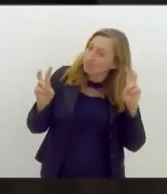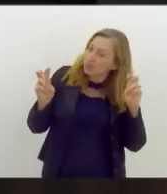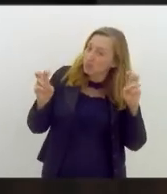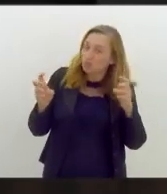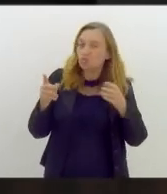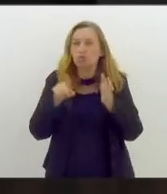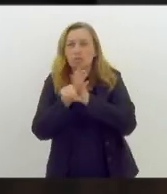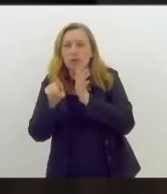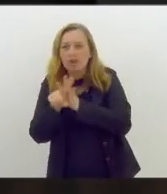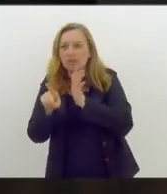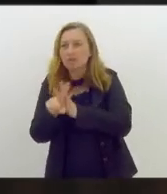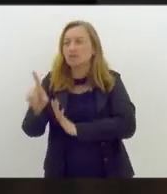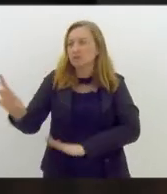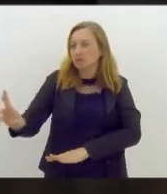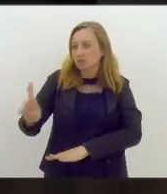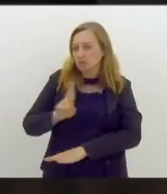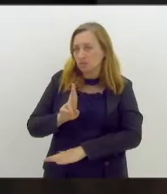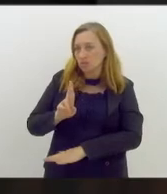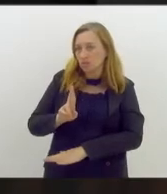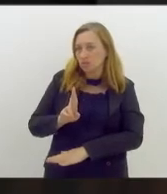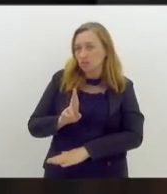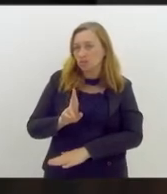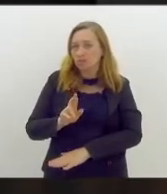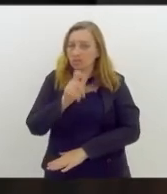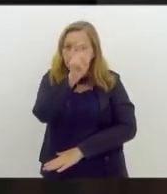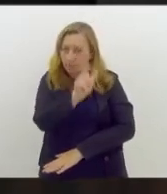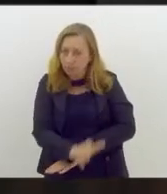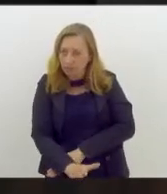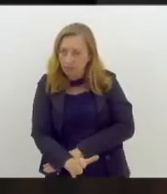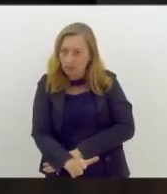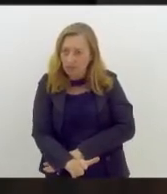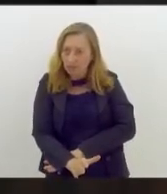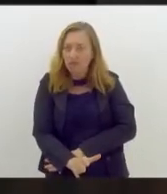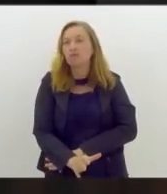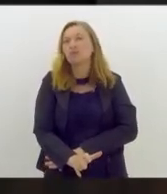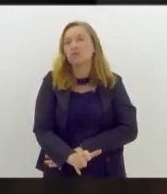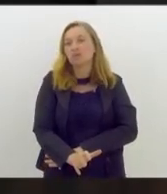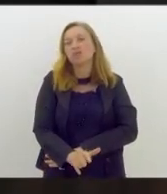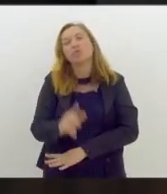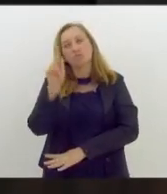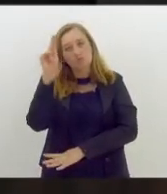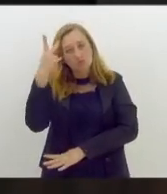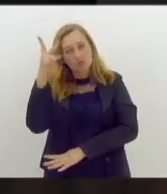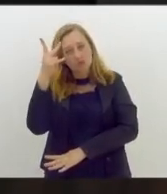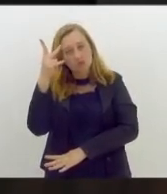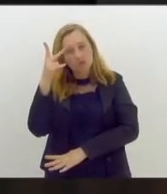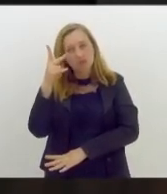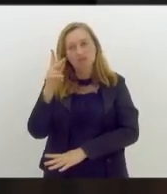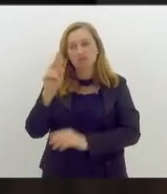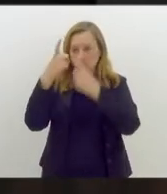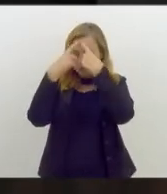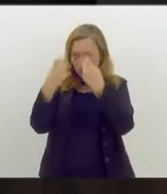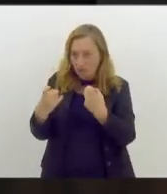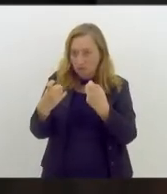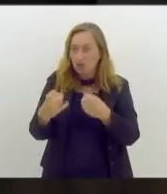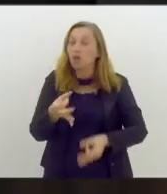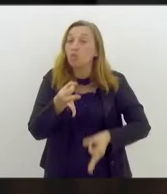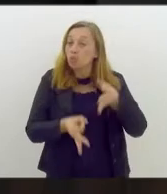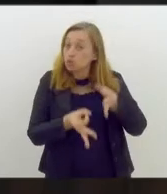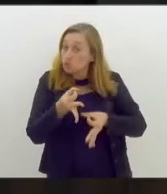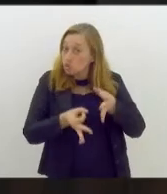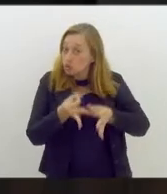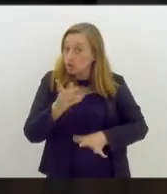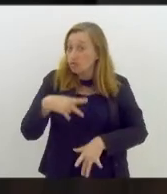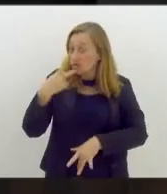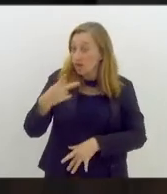questionamentos são respondidos pelo autor de Sobre Ela, uma história de violência. O jurista considera